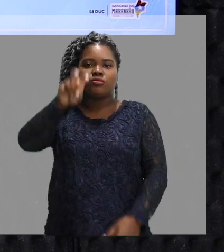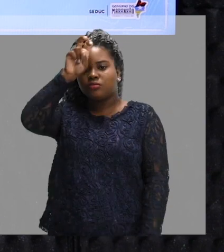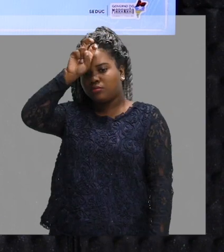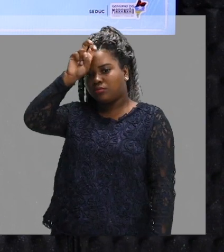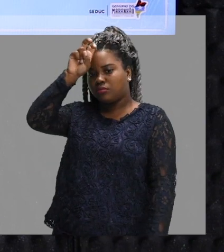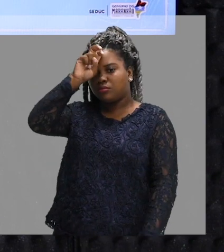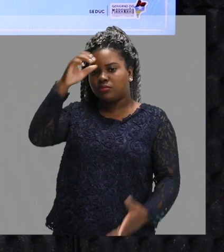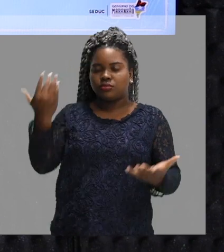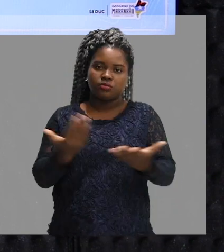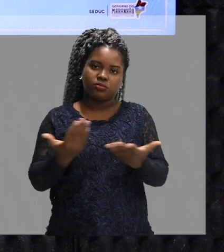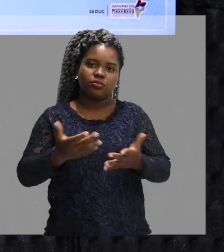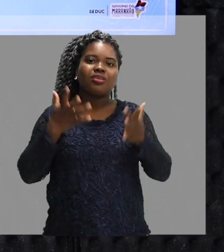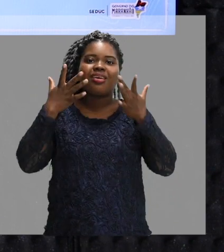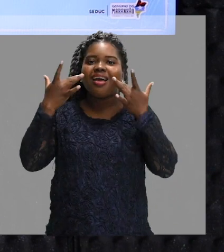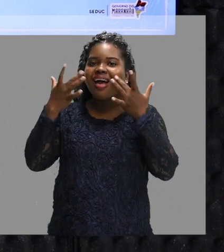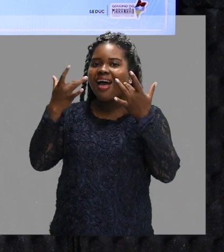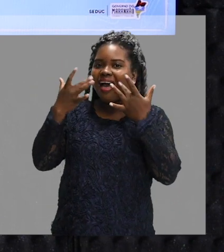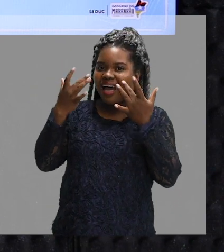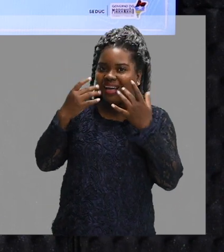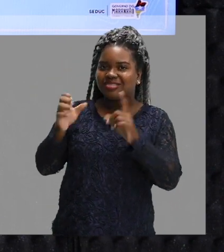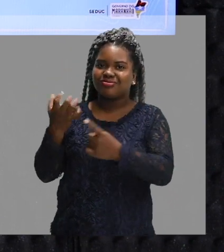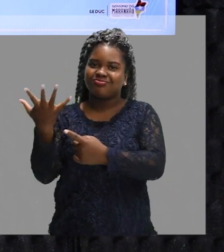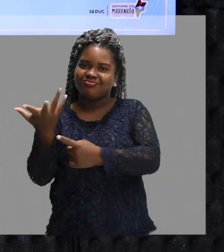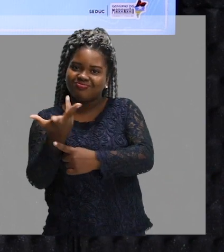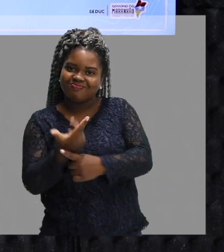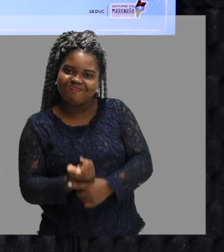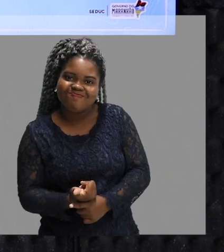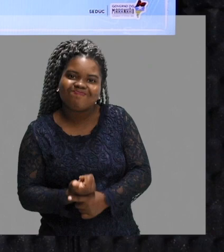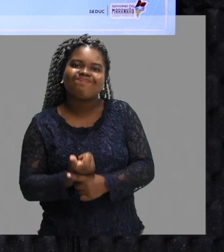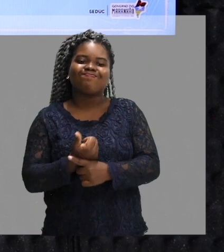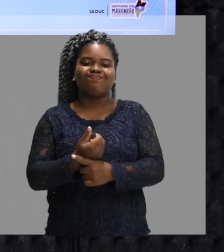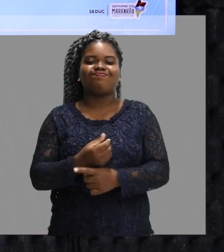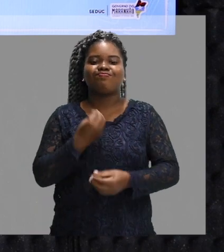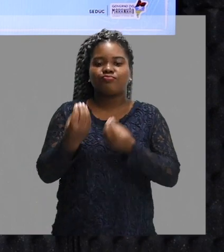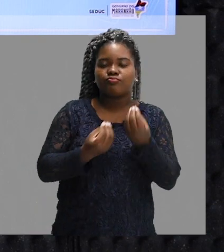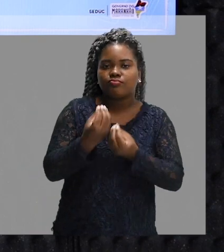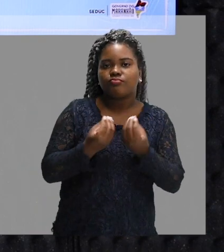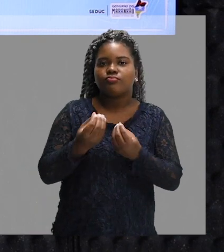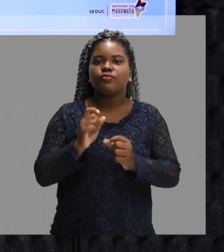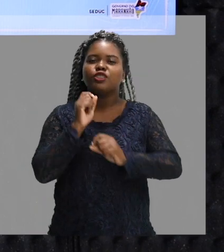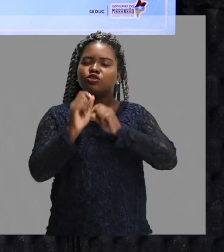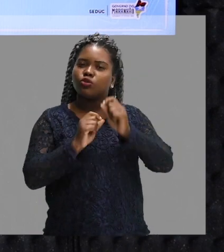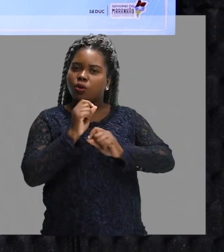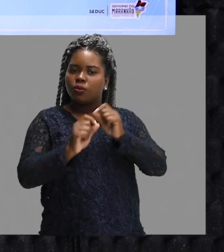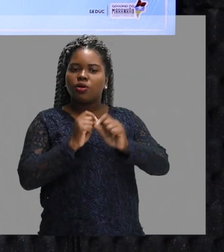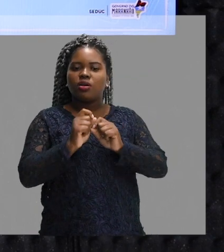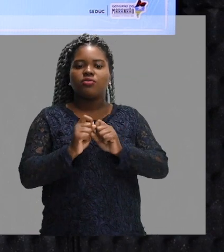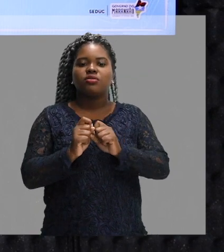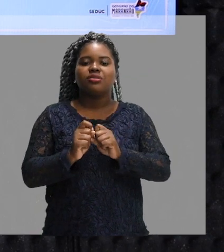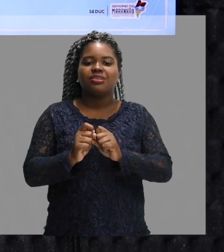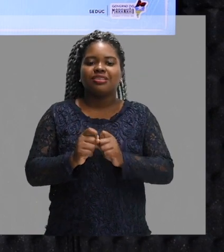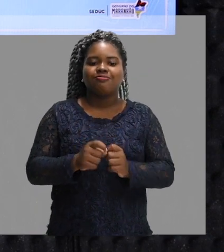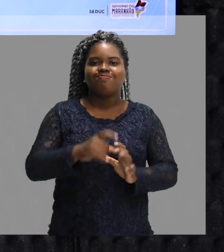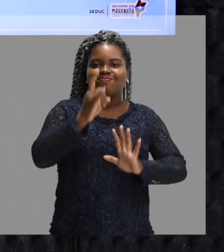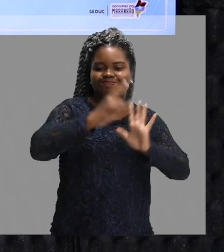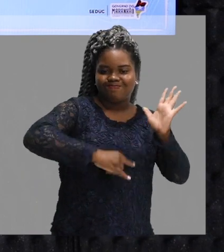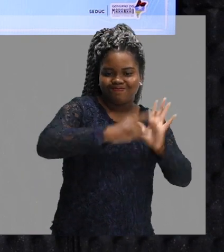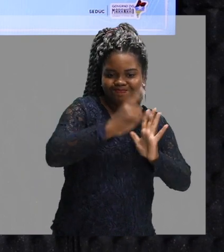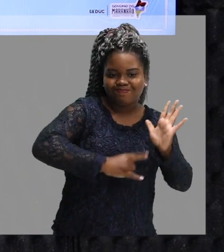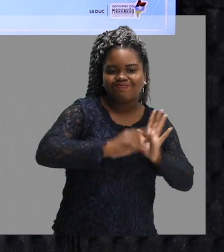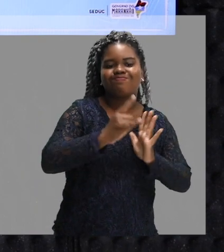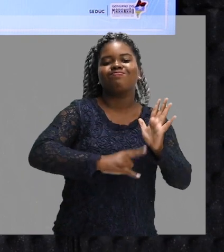um mecanismo de documentação. A classe nobre falava a linguagem dos hieroglifos, né? A classe intermediária